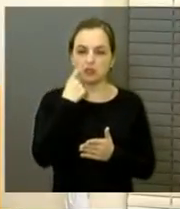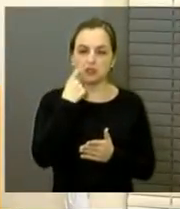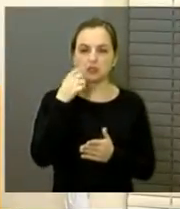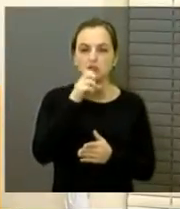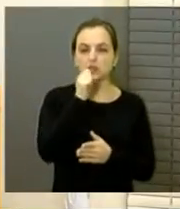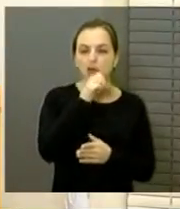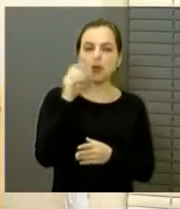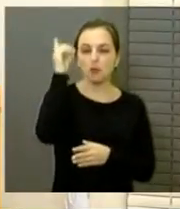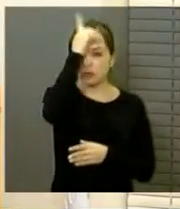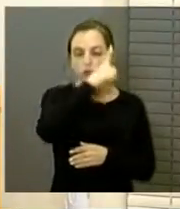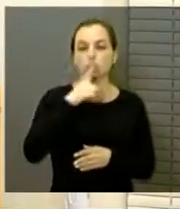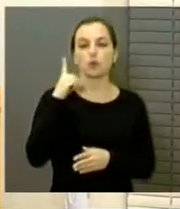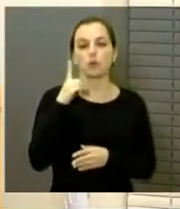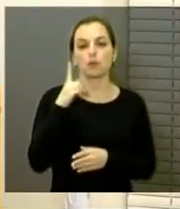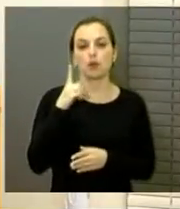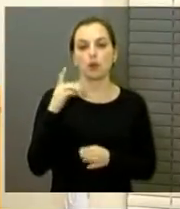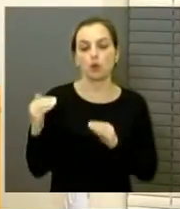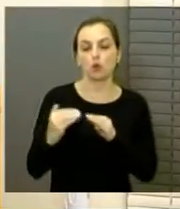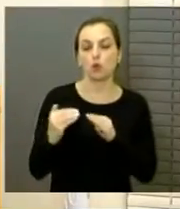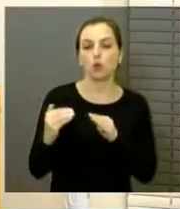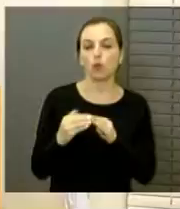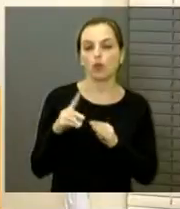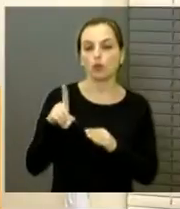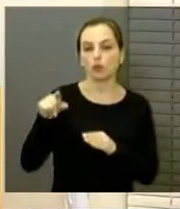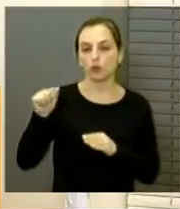domingo. Entrando em contato com o DAE,